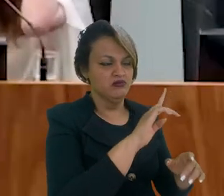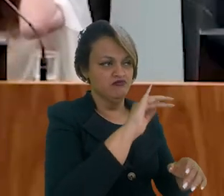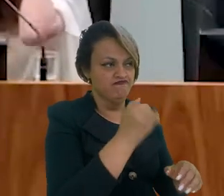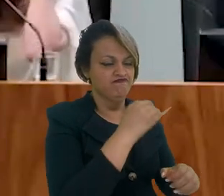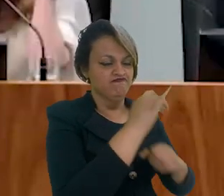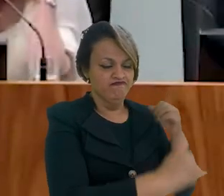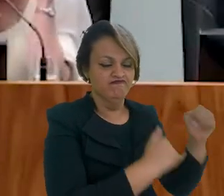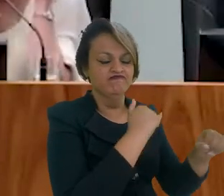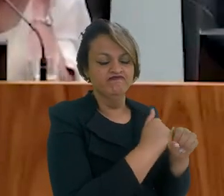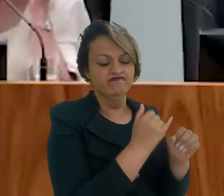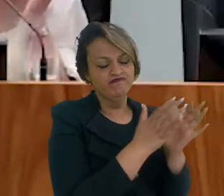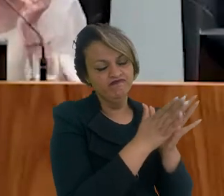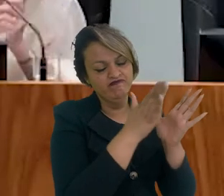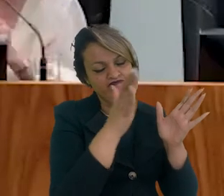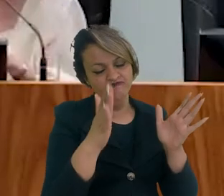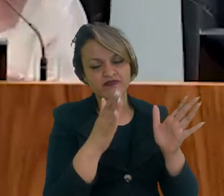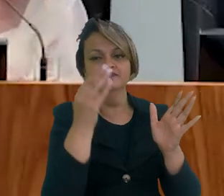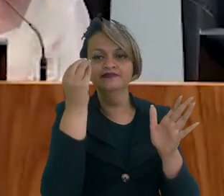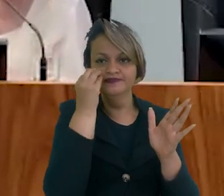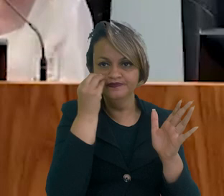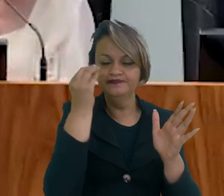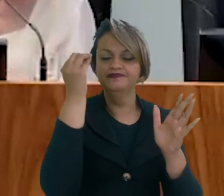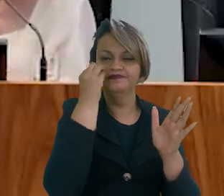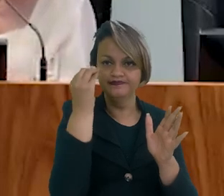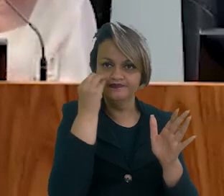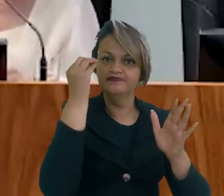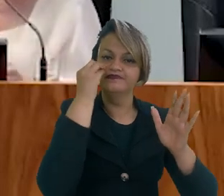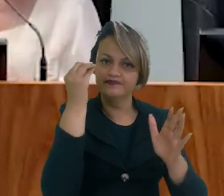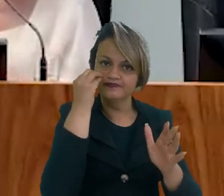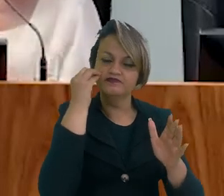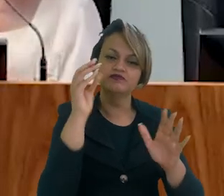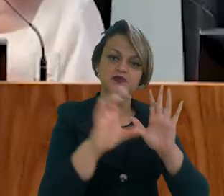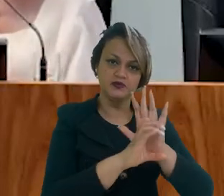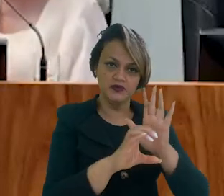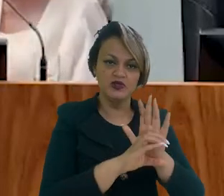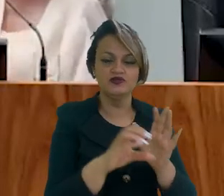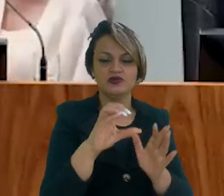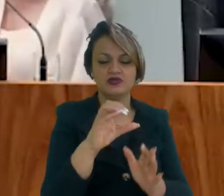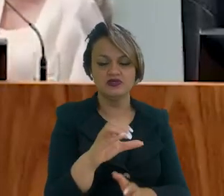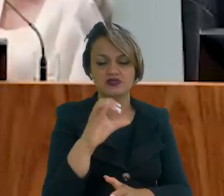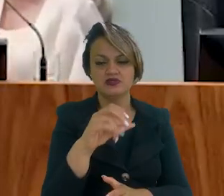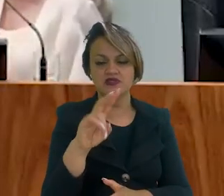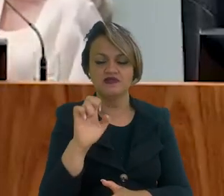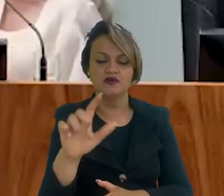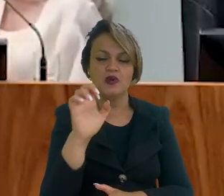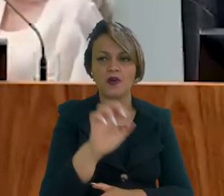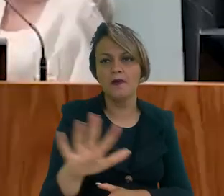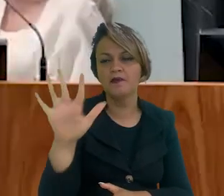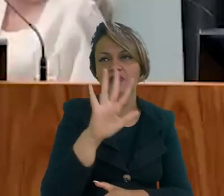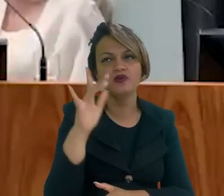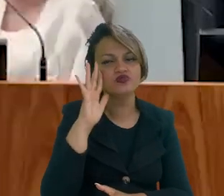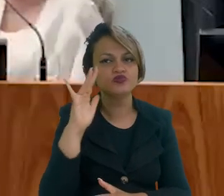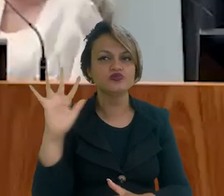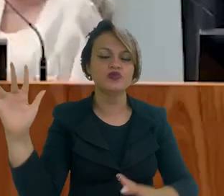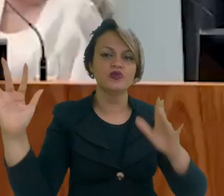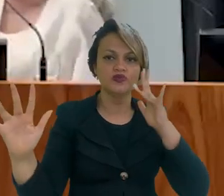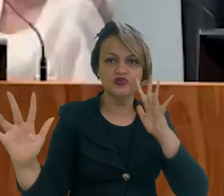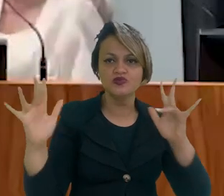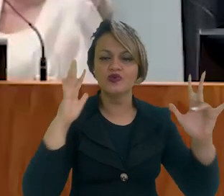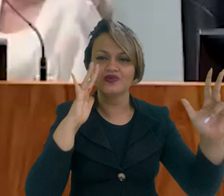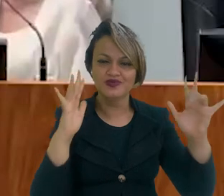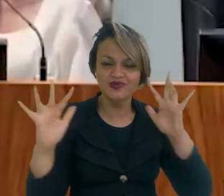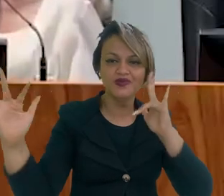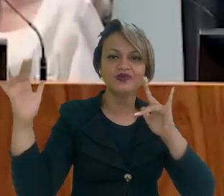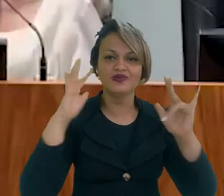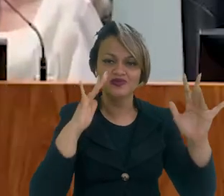na internet e que a gente começou a fazer projetos de unificação de tentamos né vários né O